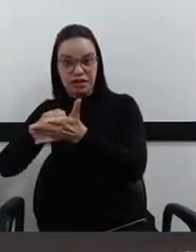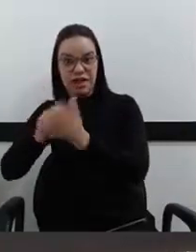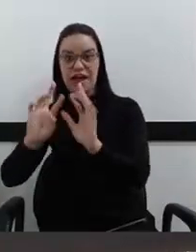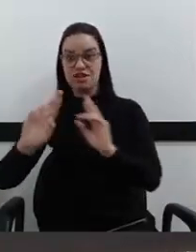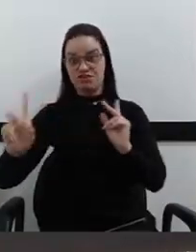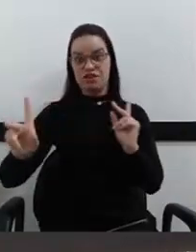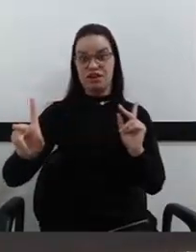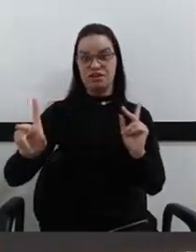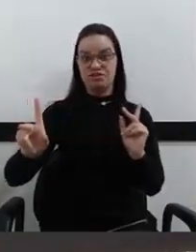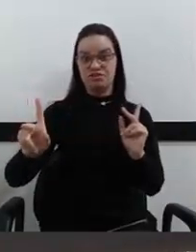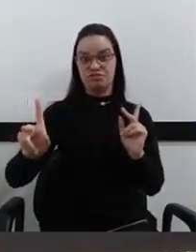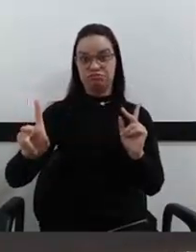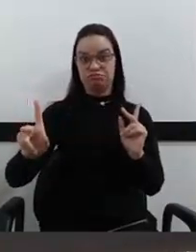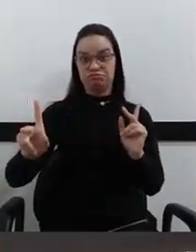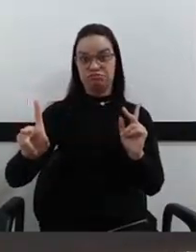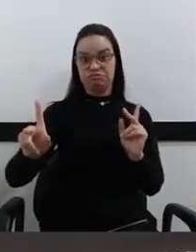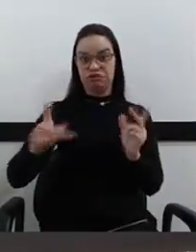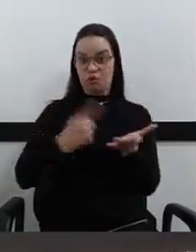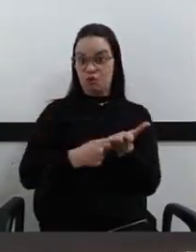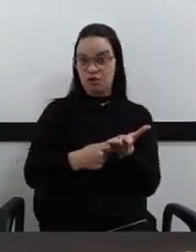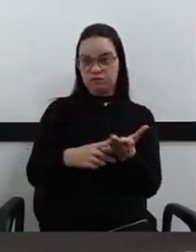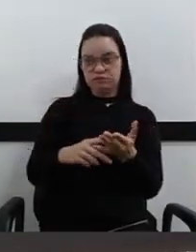comigo? Então,